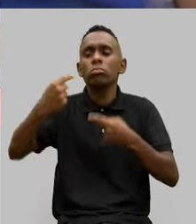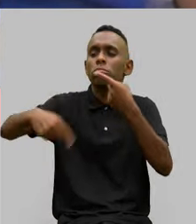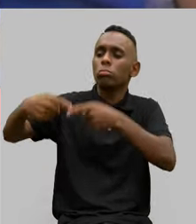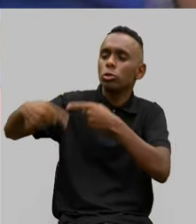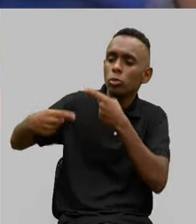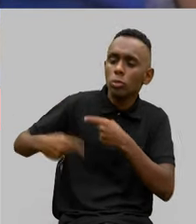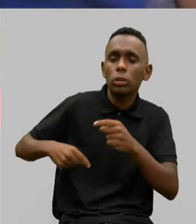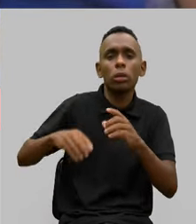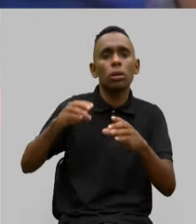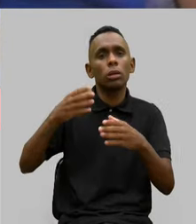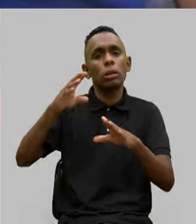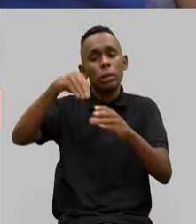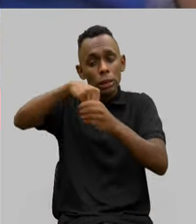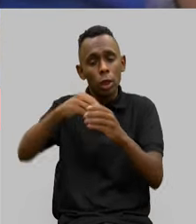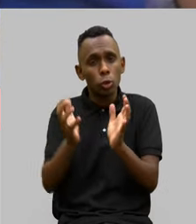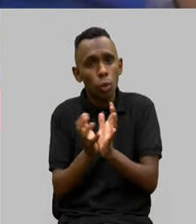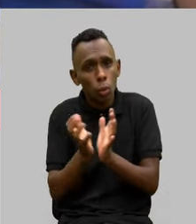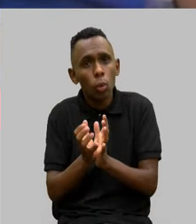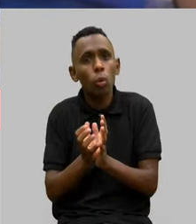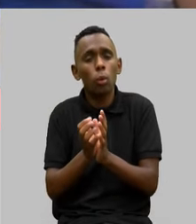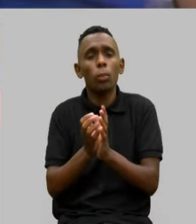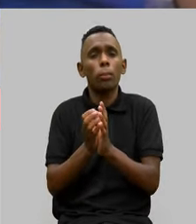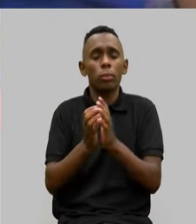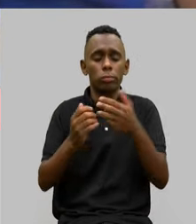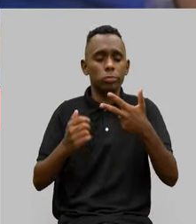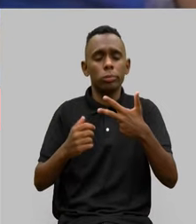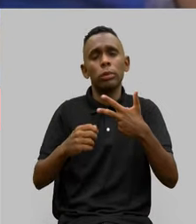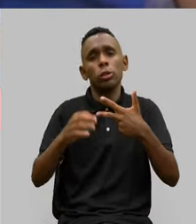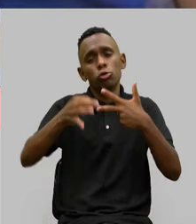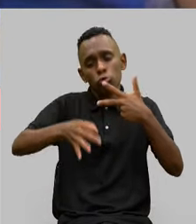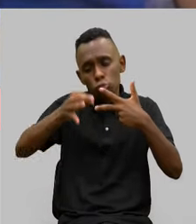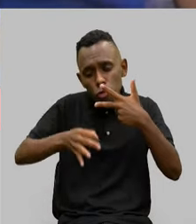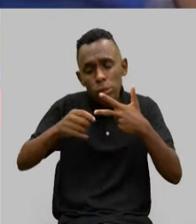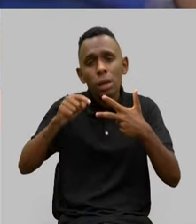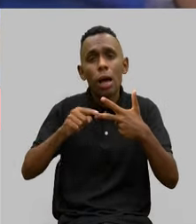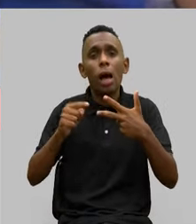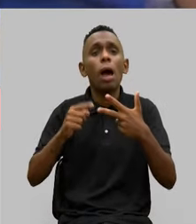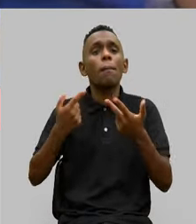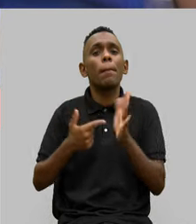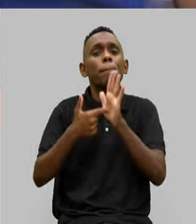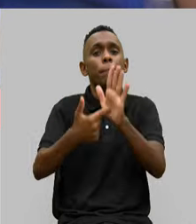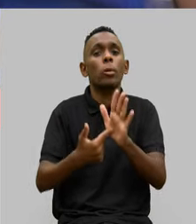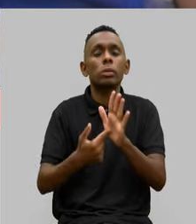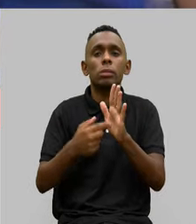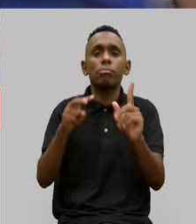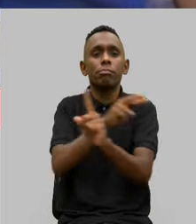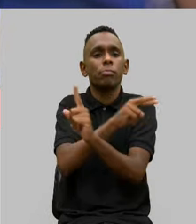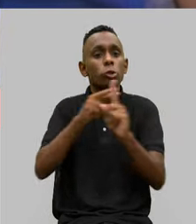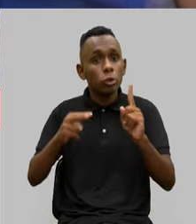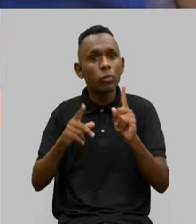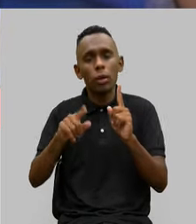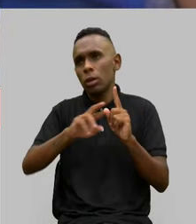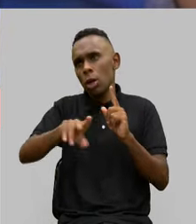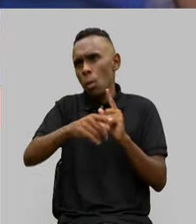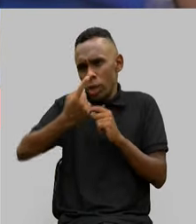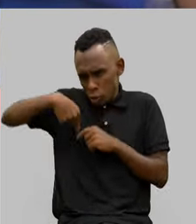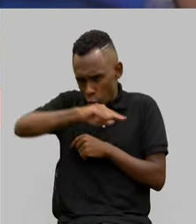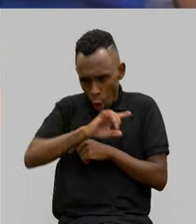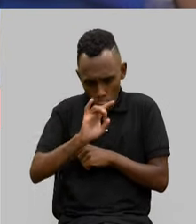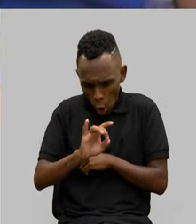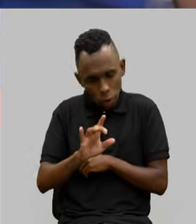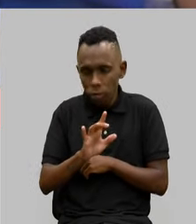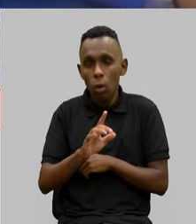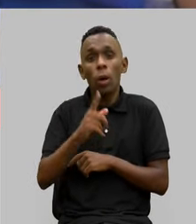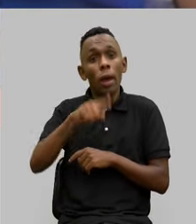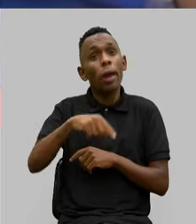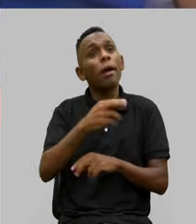internamente no poder judiciário organizar seminários para expor Essa visão que não é uma visão só nossa né uma visão